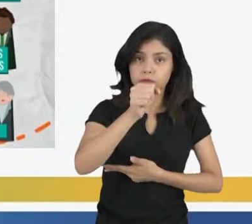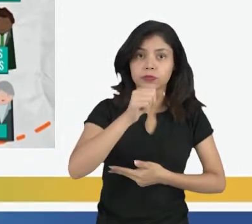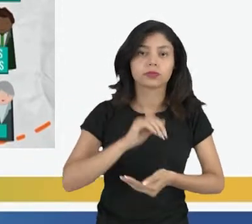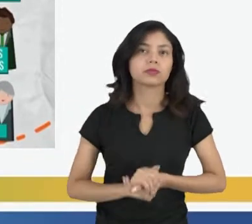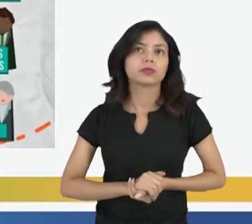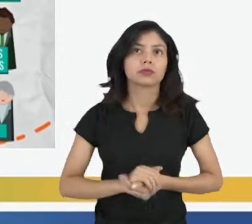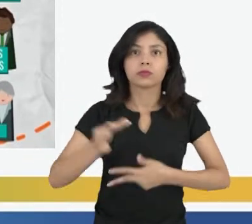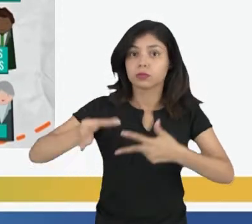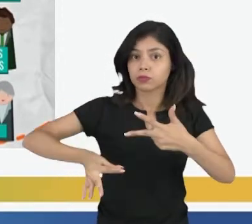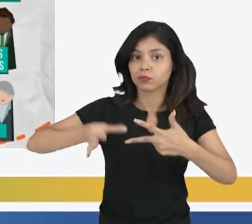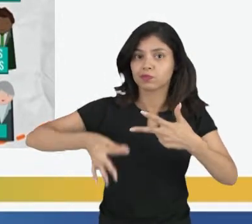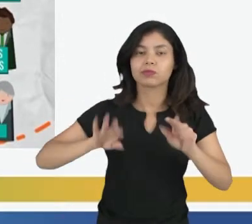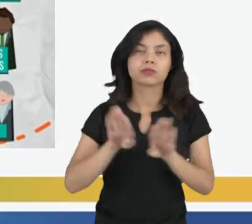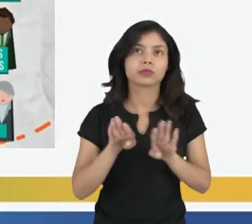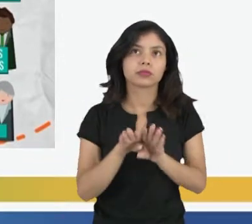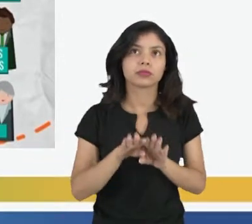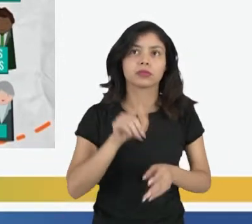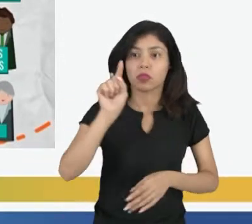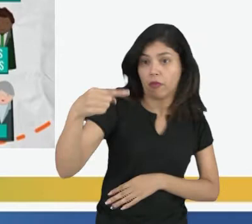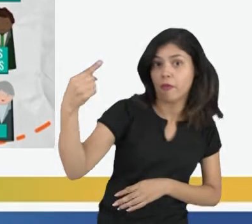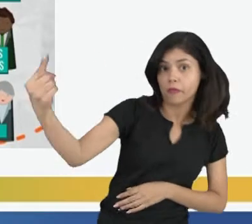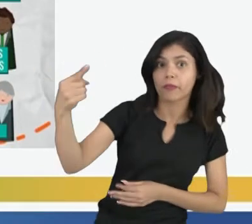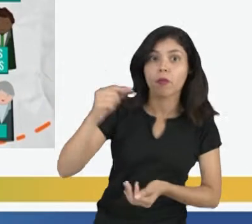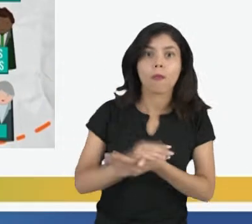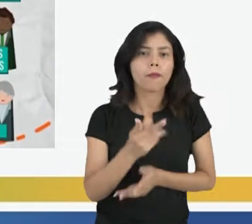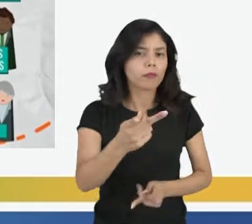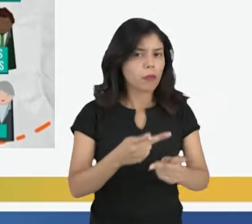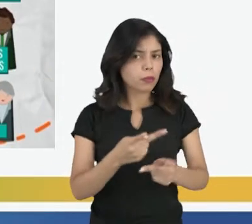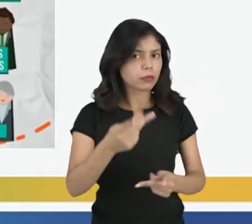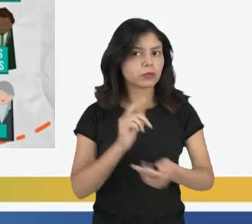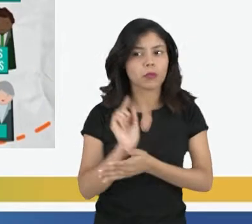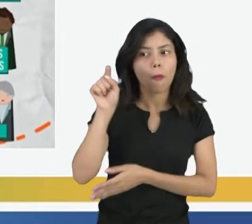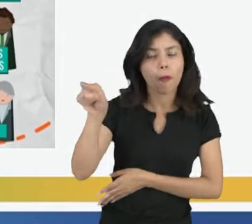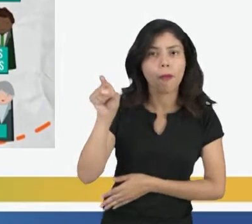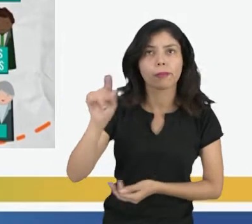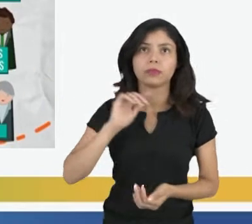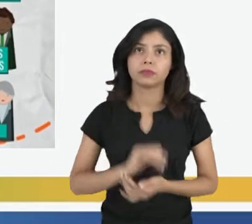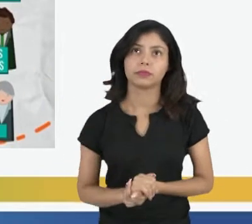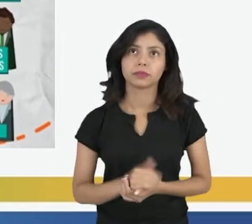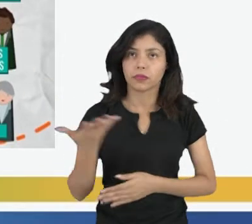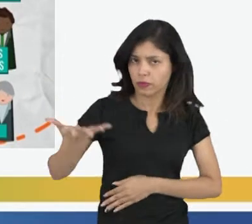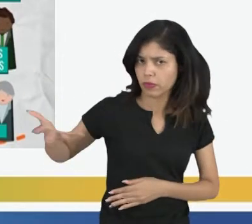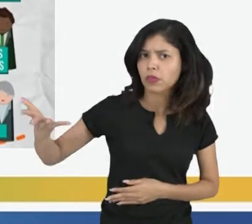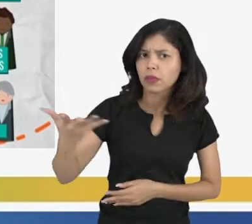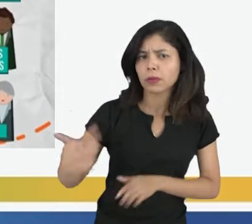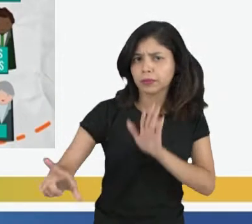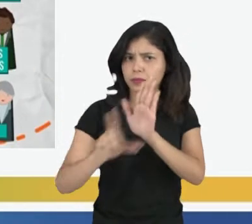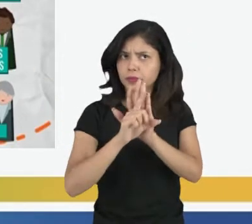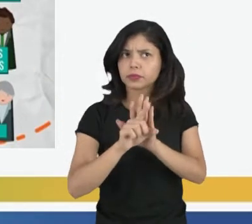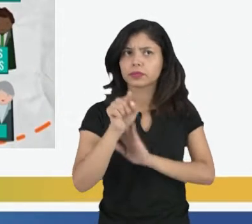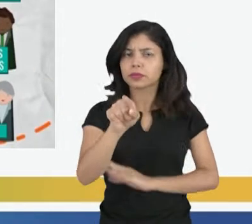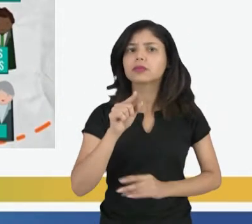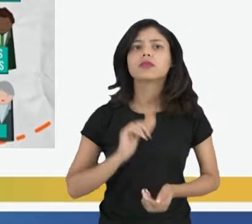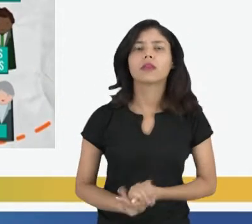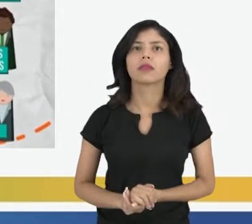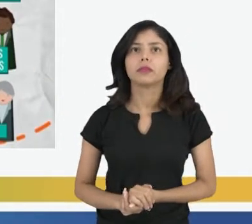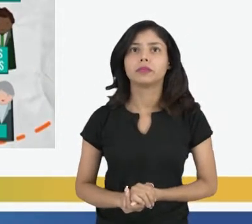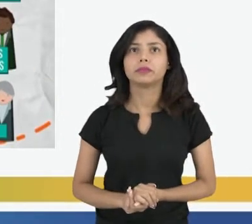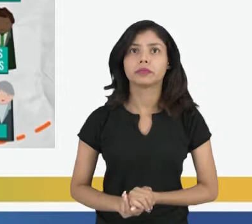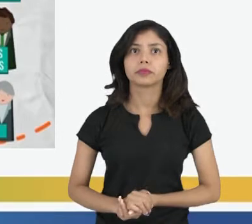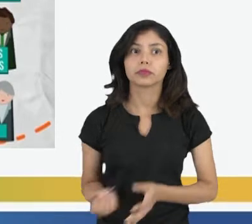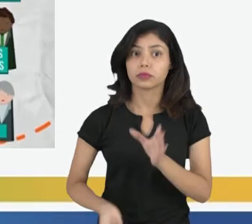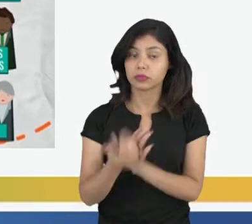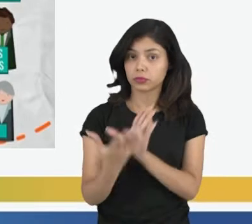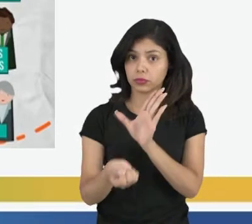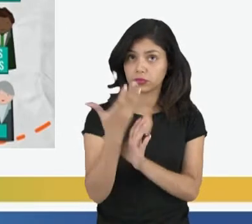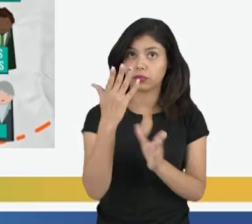Judiciário garantir sua execução dizendo-se Aquela aquele projeto ele está baseado na lei ou se ele é um